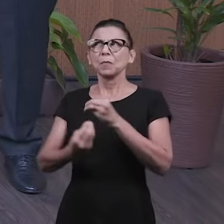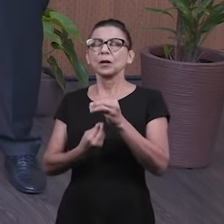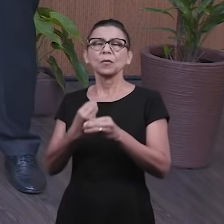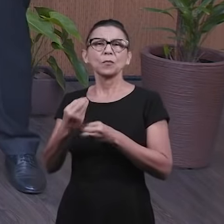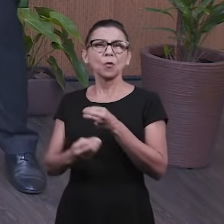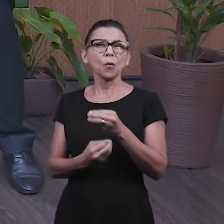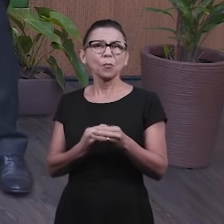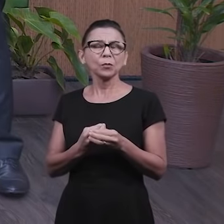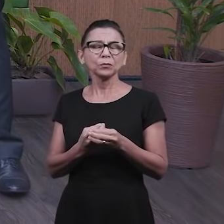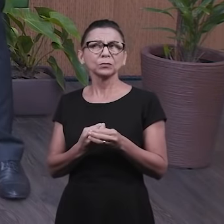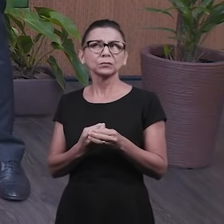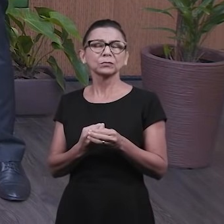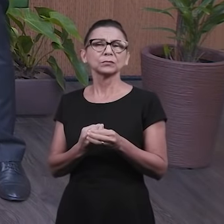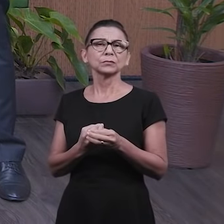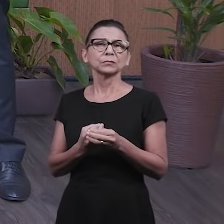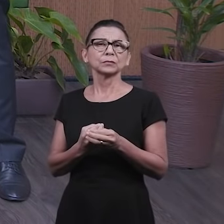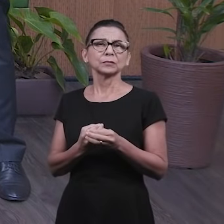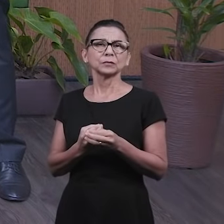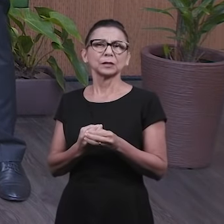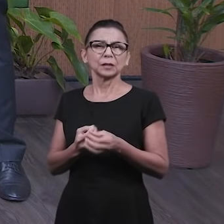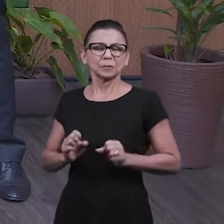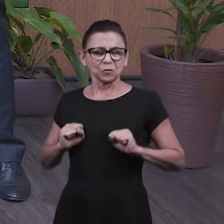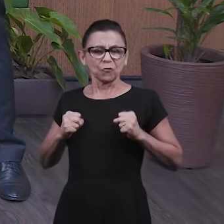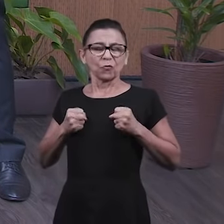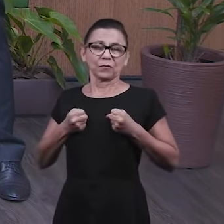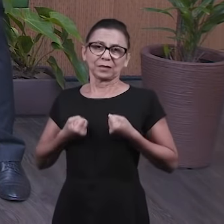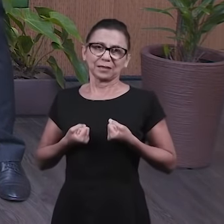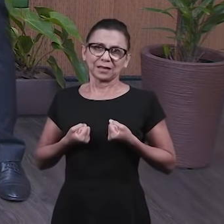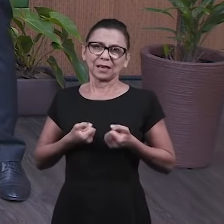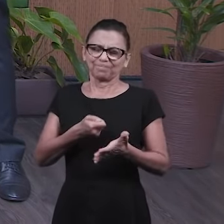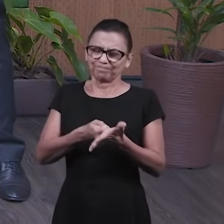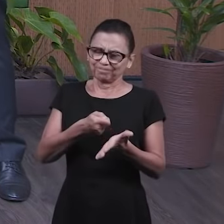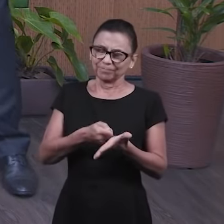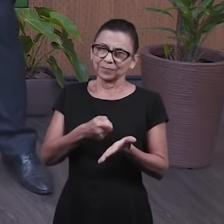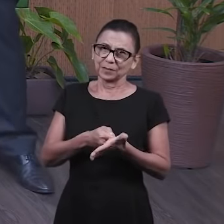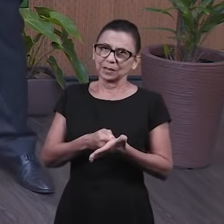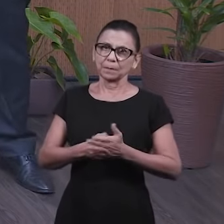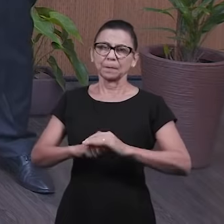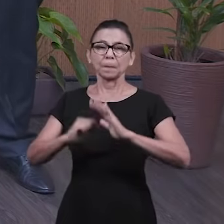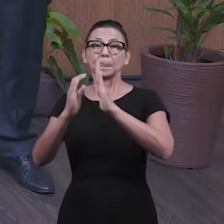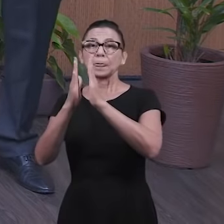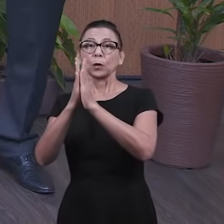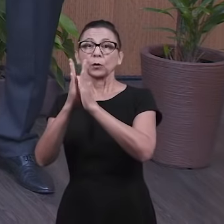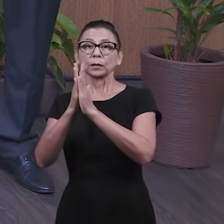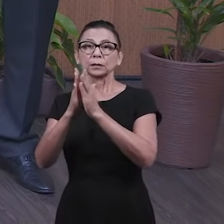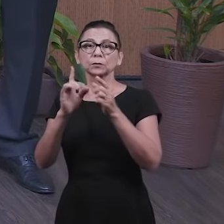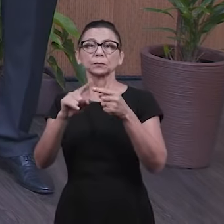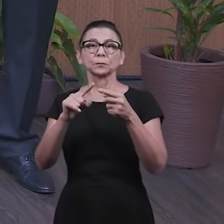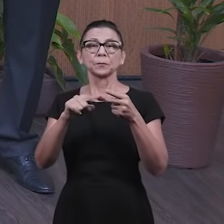na comunhão com a igreja e com o Espírito Santo. É essa perseverança.